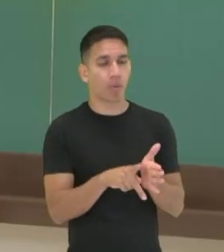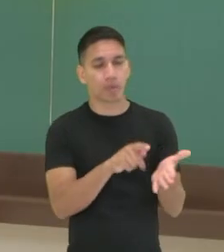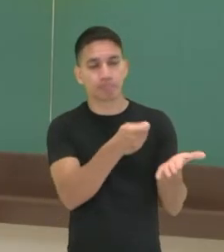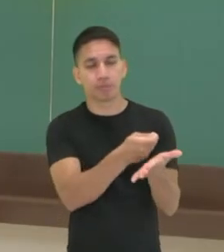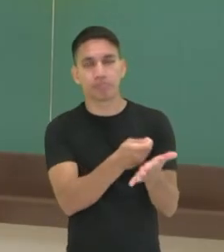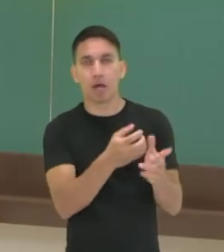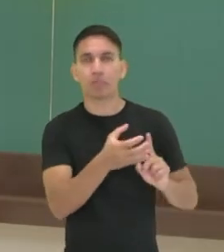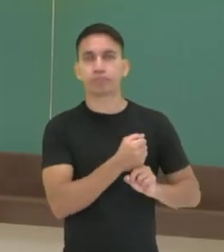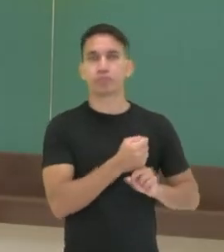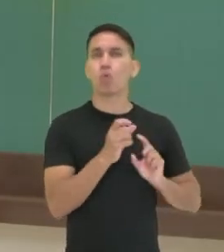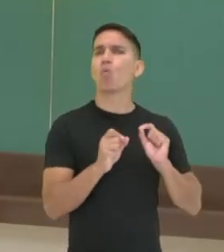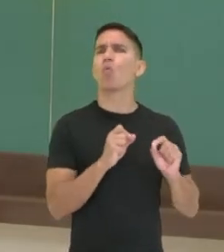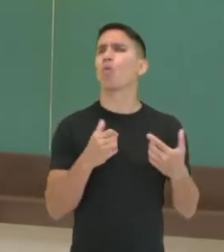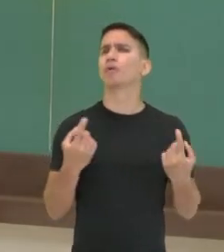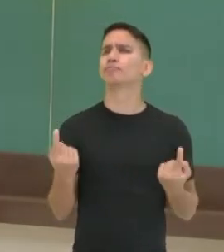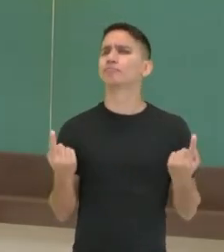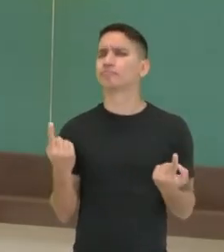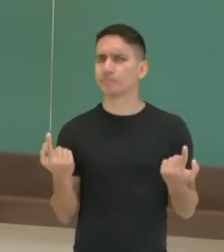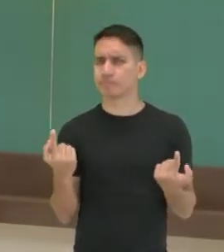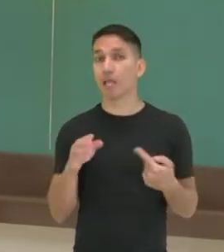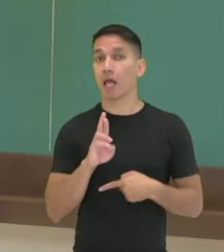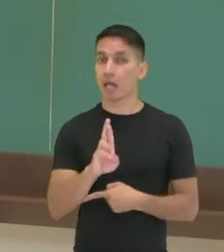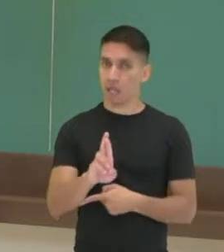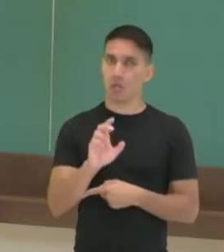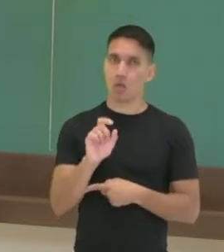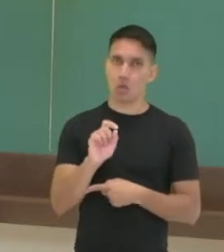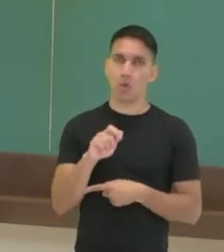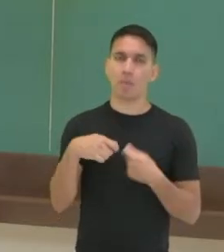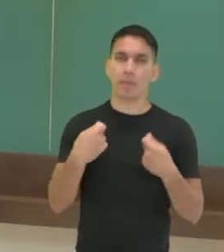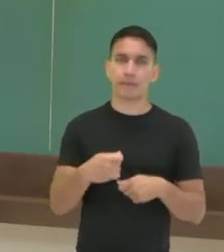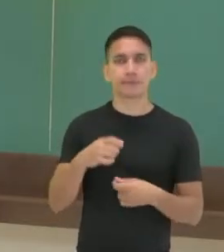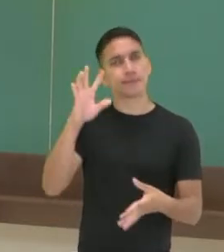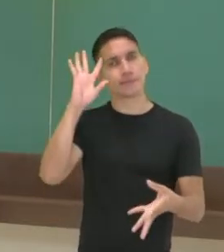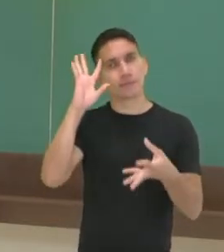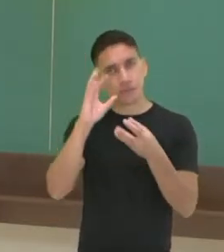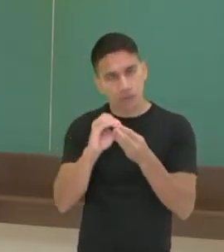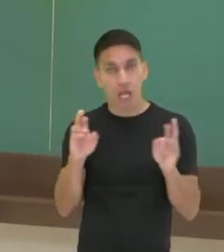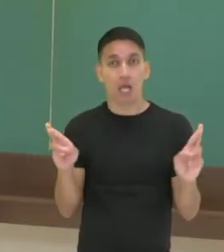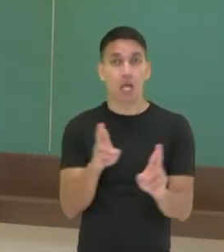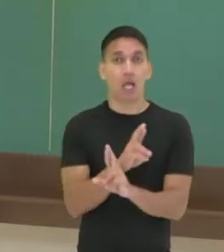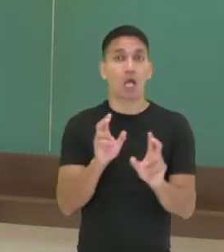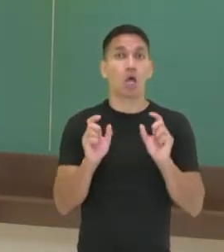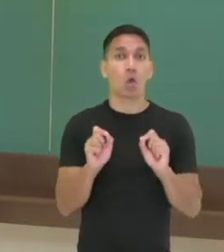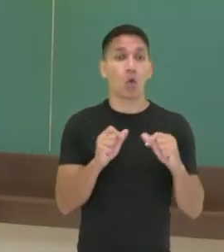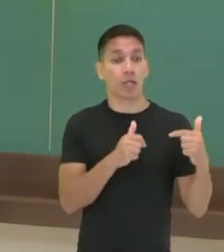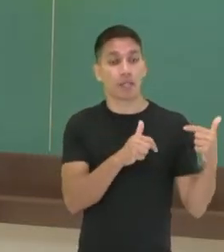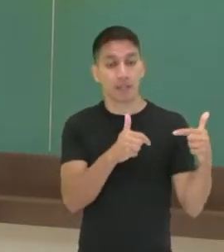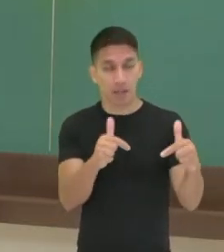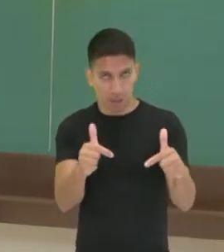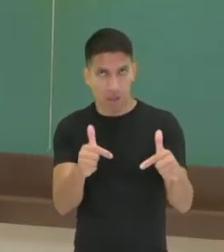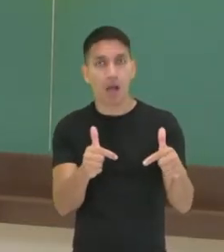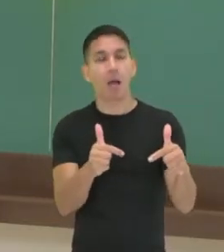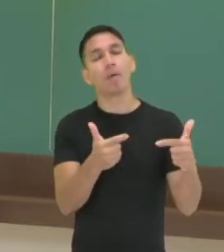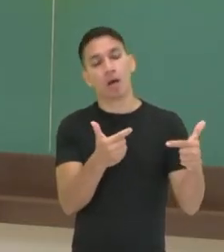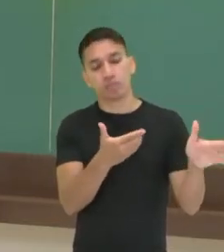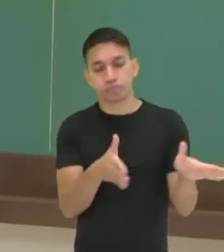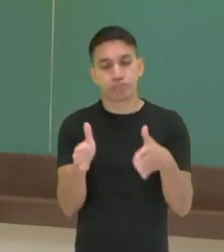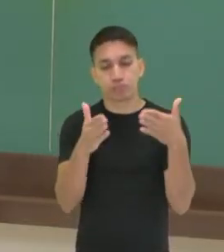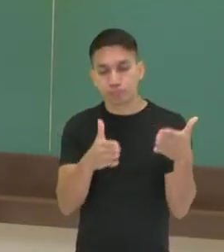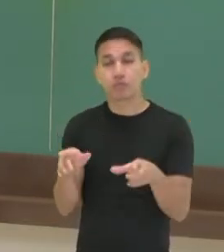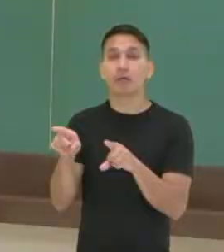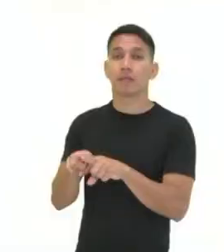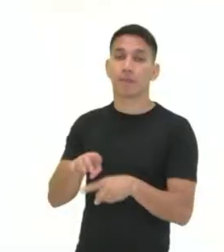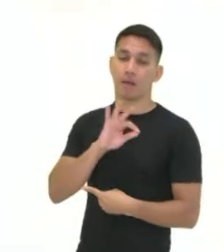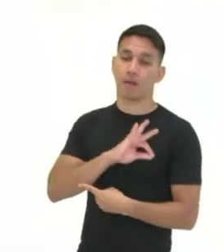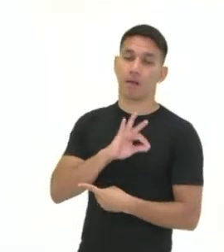dominação? Então essa resposta ela deve considerar a relação entre trabalho, produção e renda no